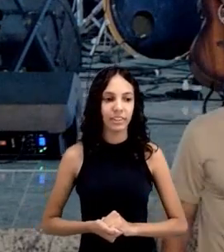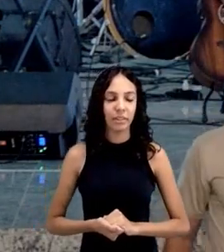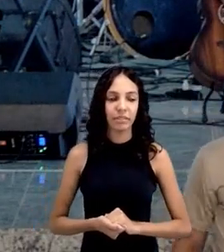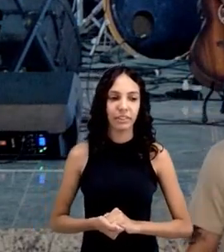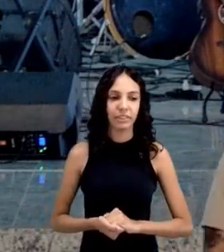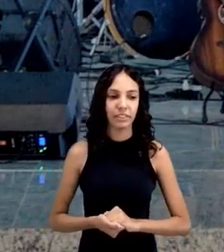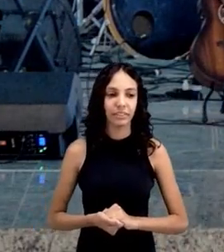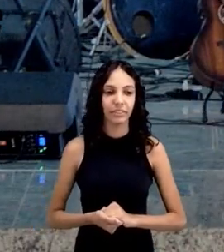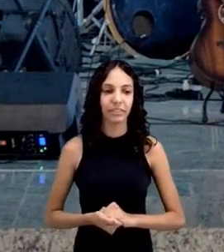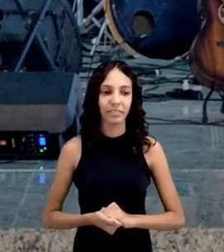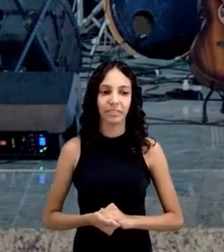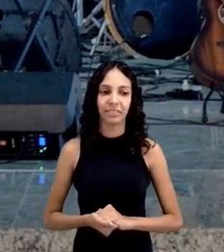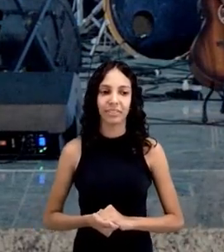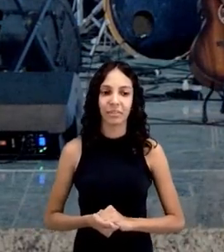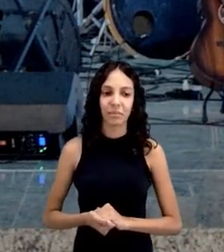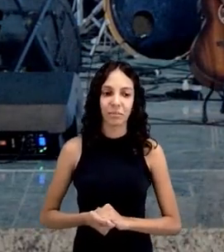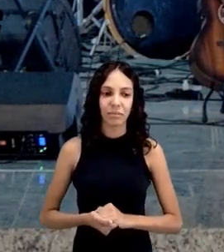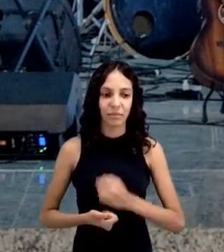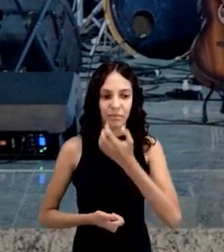Obrigado, meu irmão.